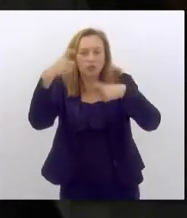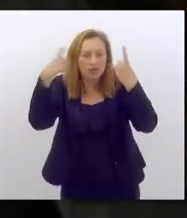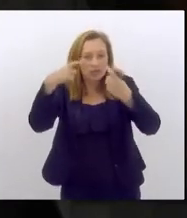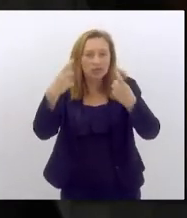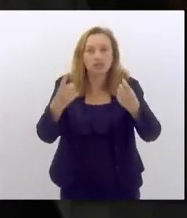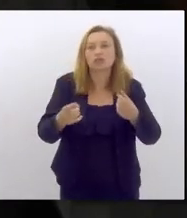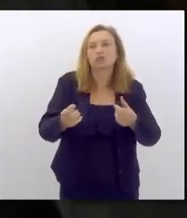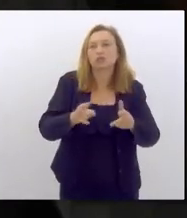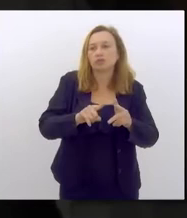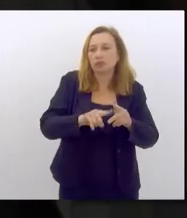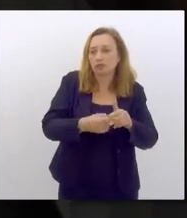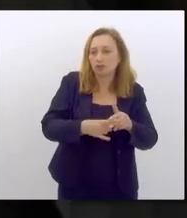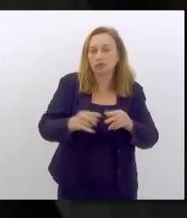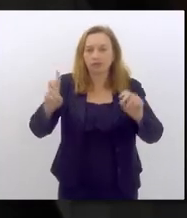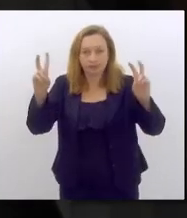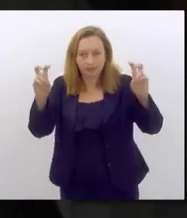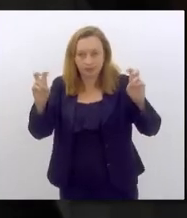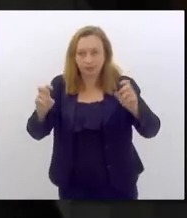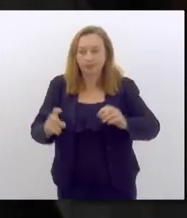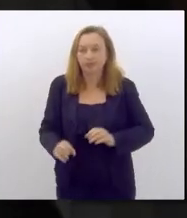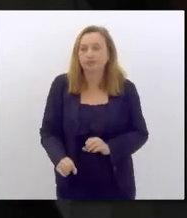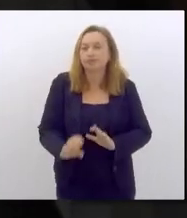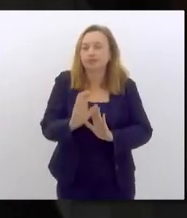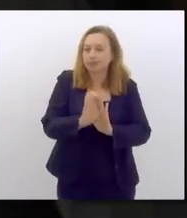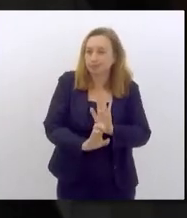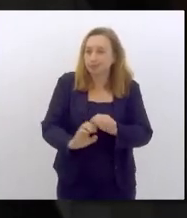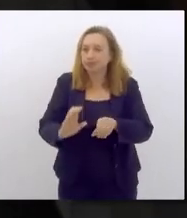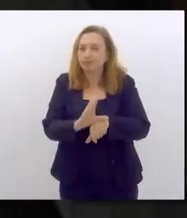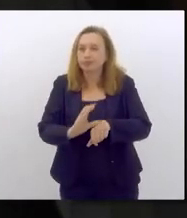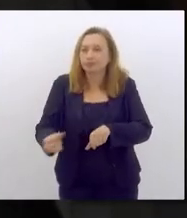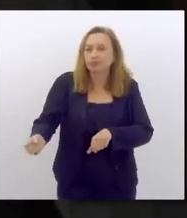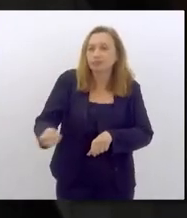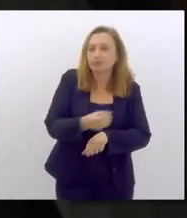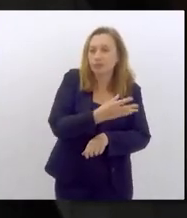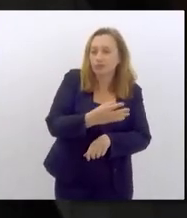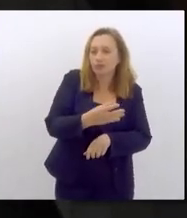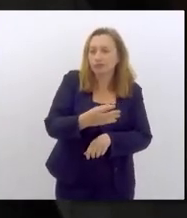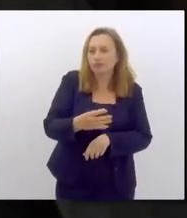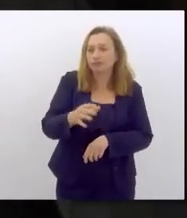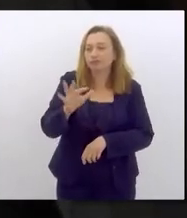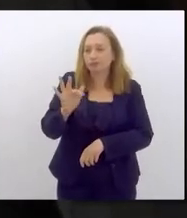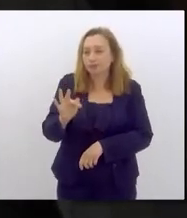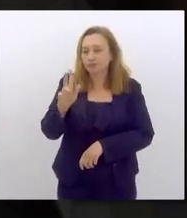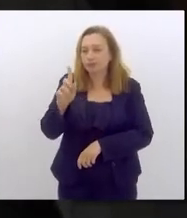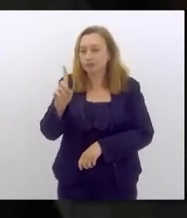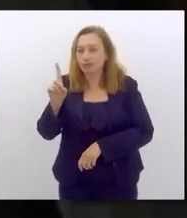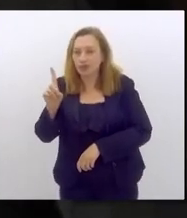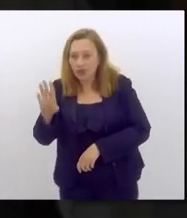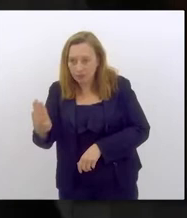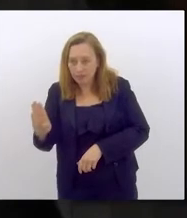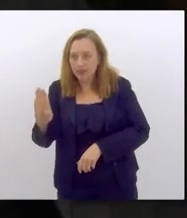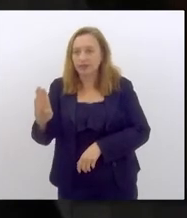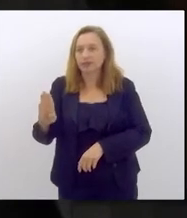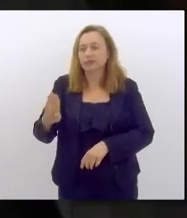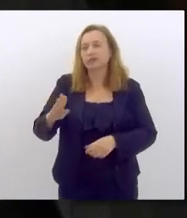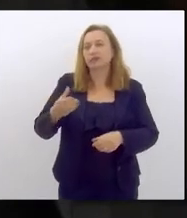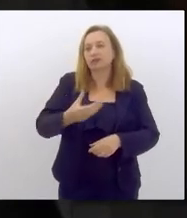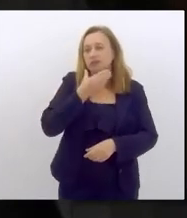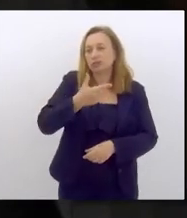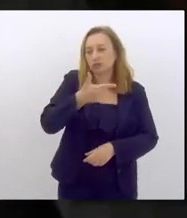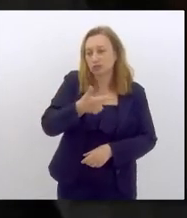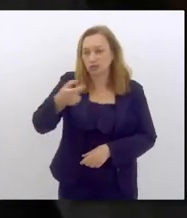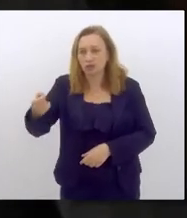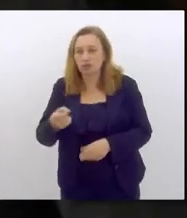com a regulamentação dessa matéria. A emenda constitucional do novo Fundeb, em dezembro de 2020,